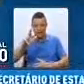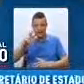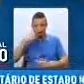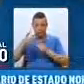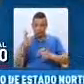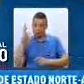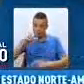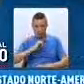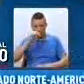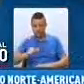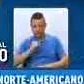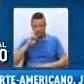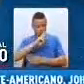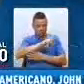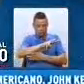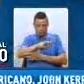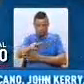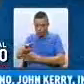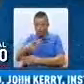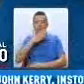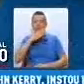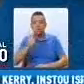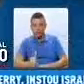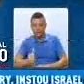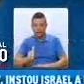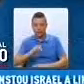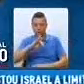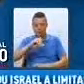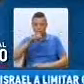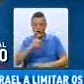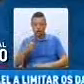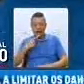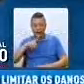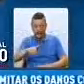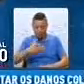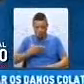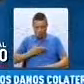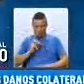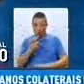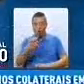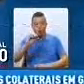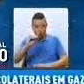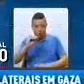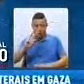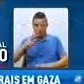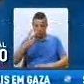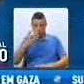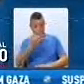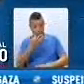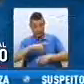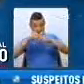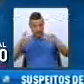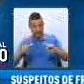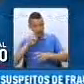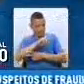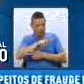um sítio lindíssimo, tem uma vista fantástica para a foz do Rio Douro, para as duas margens do Porto e Vila Nova de Gaia, e